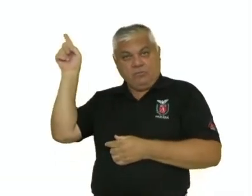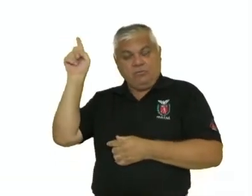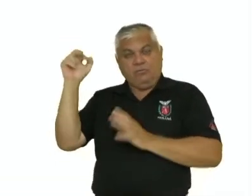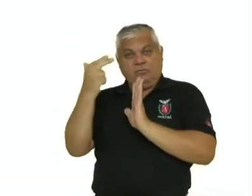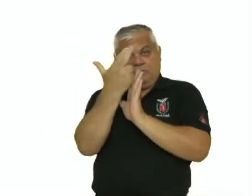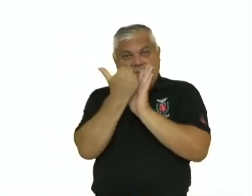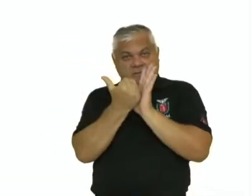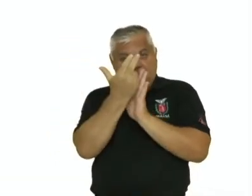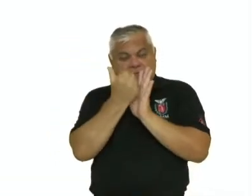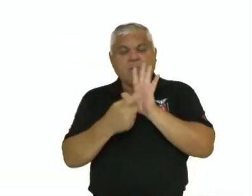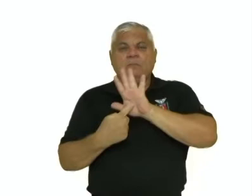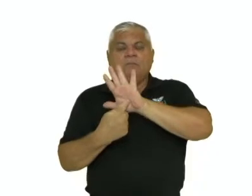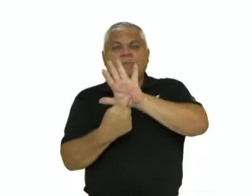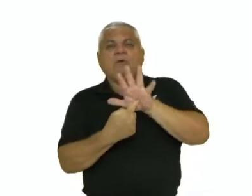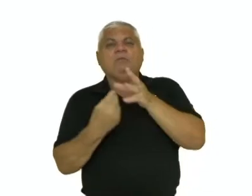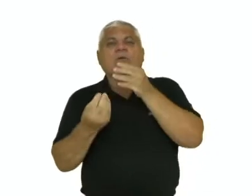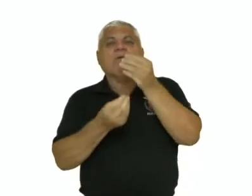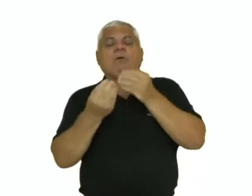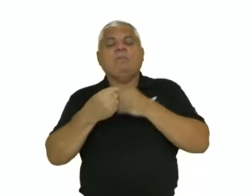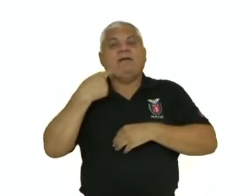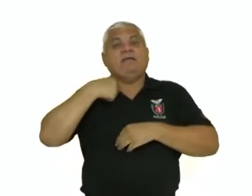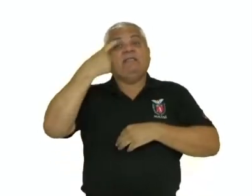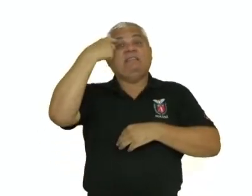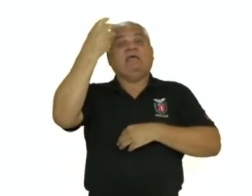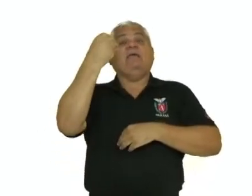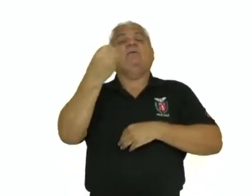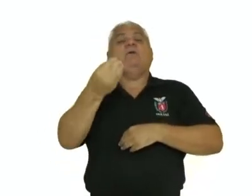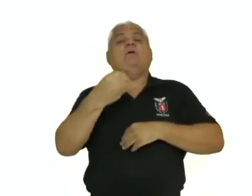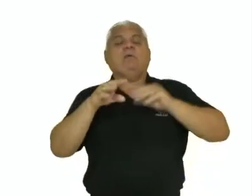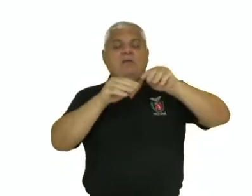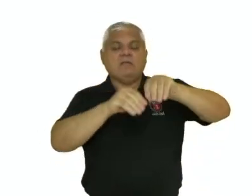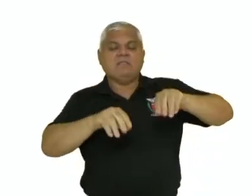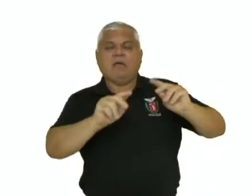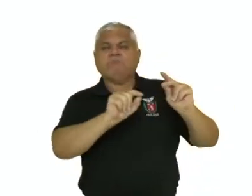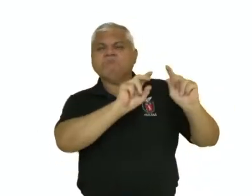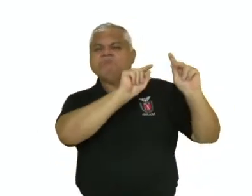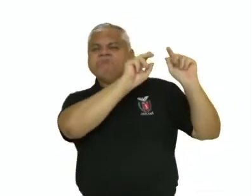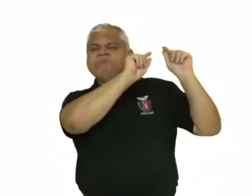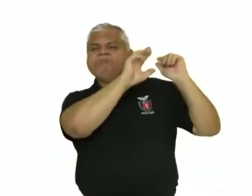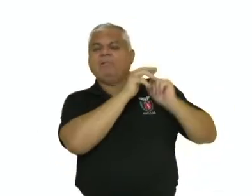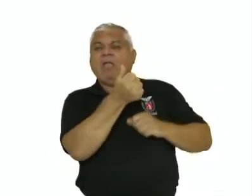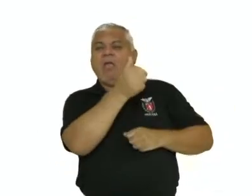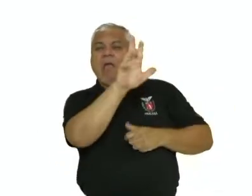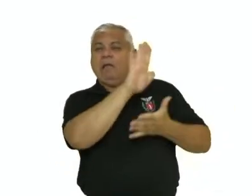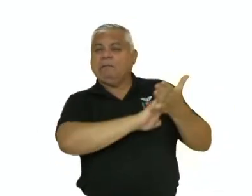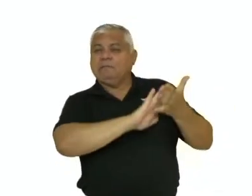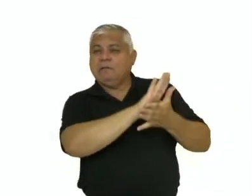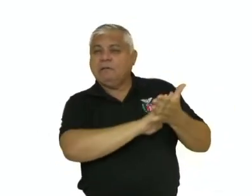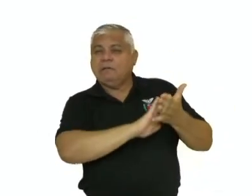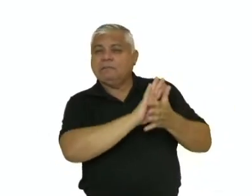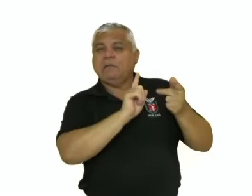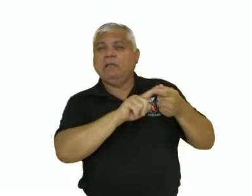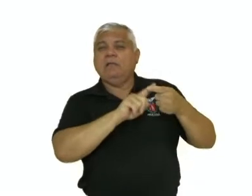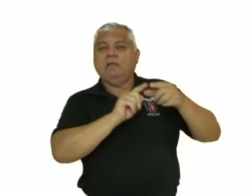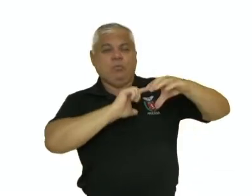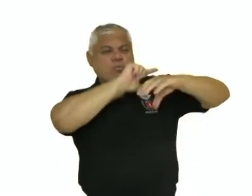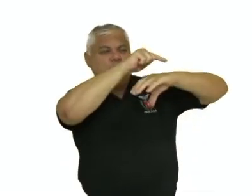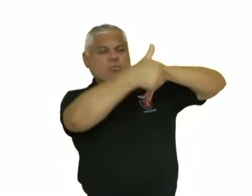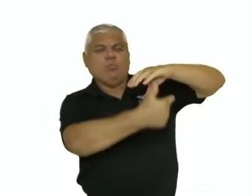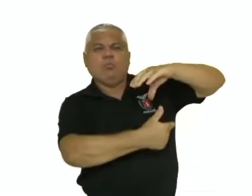que representa, nos dá uma ideia de como era a Terra primitiva, sem atmosfera, sem a camada de